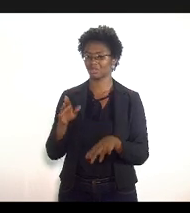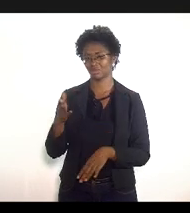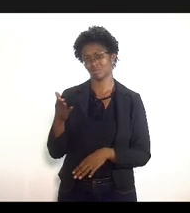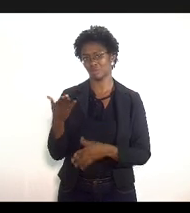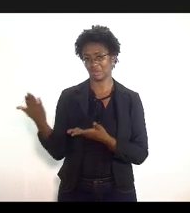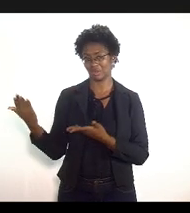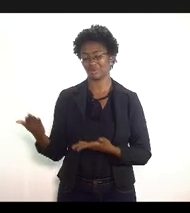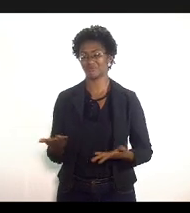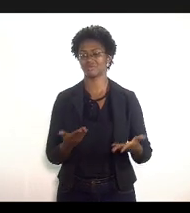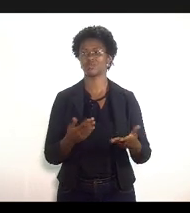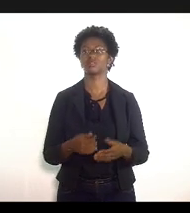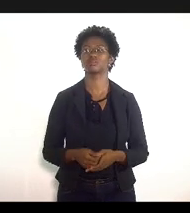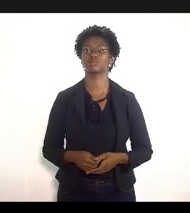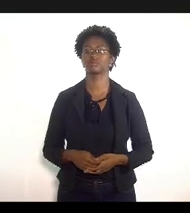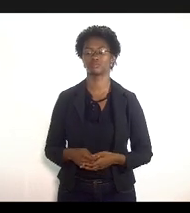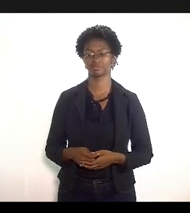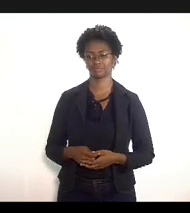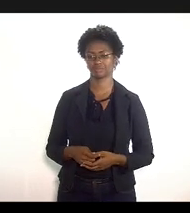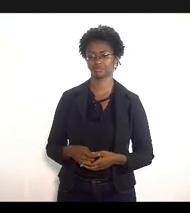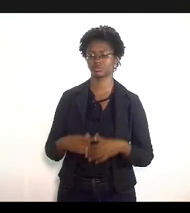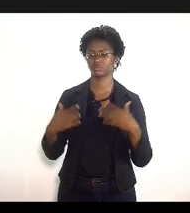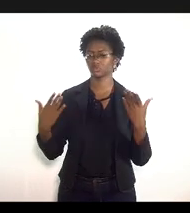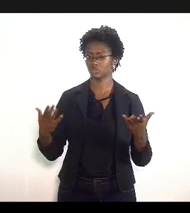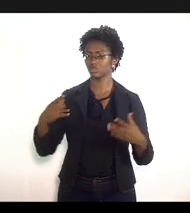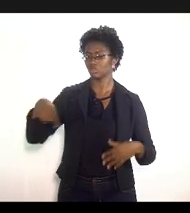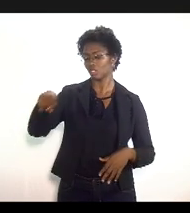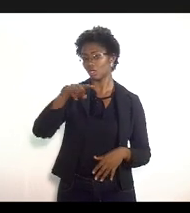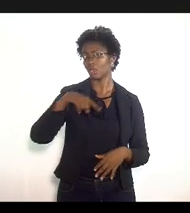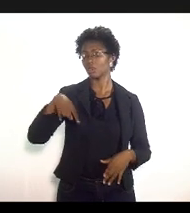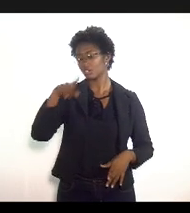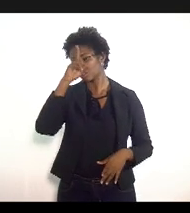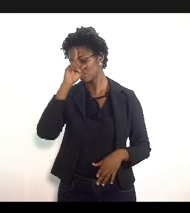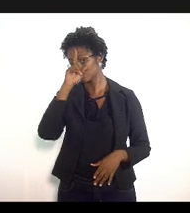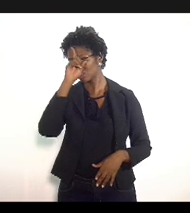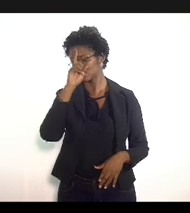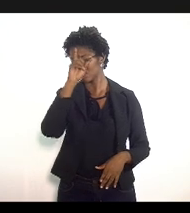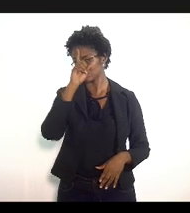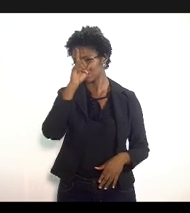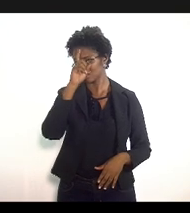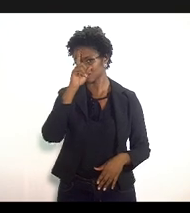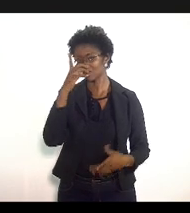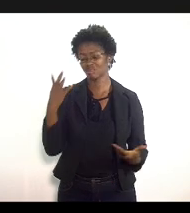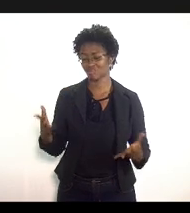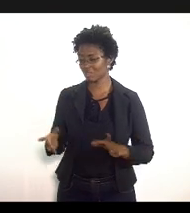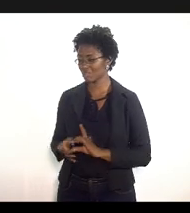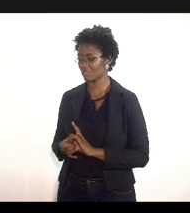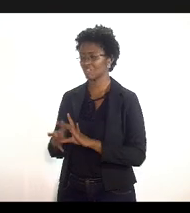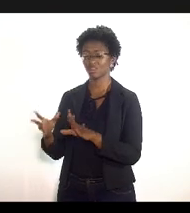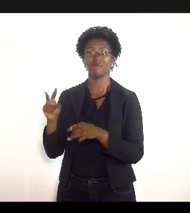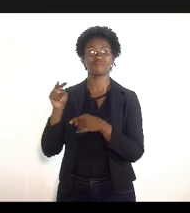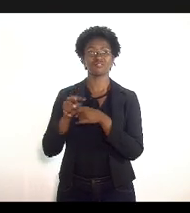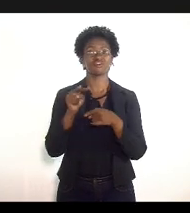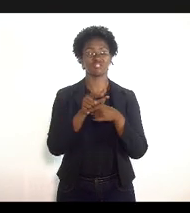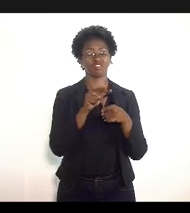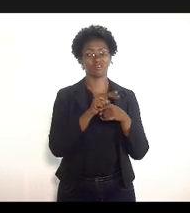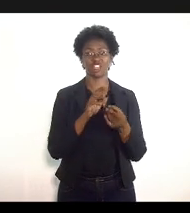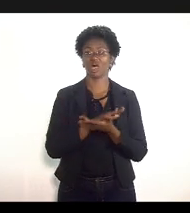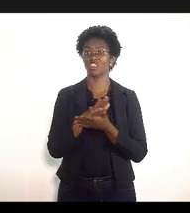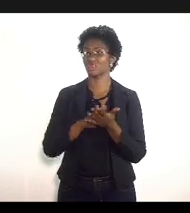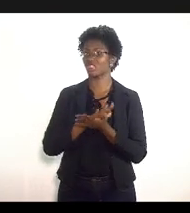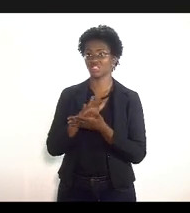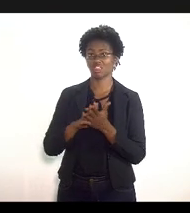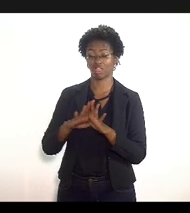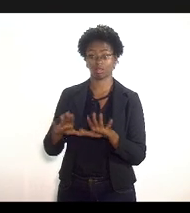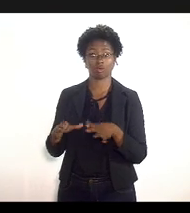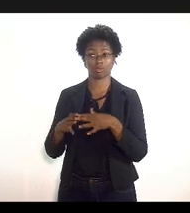anfitriã, né? Esses hospitais, eles acabam ficando a erma, eles não são fiscalizados por nenhum conselho de